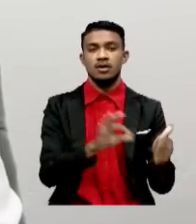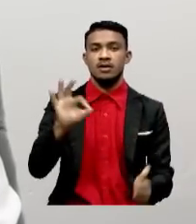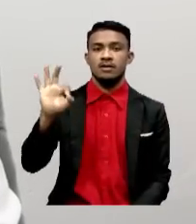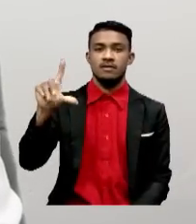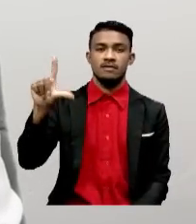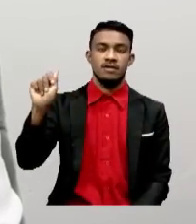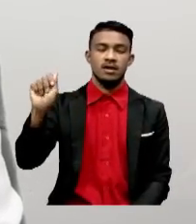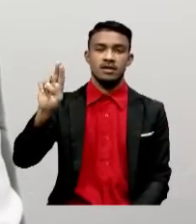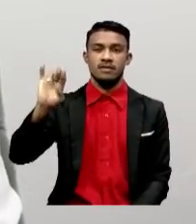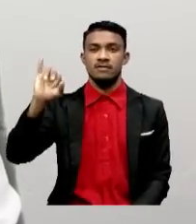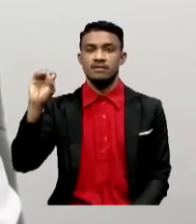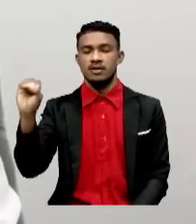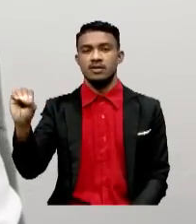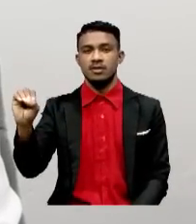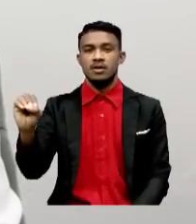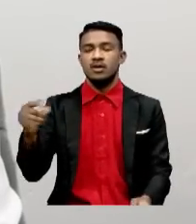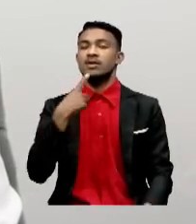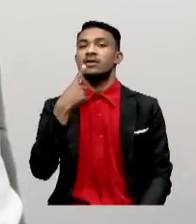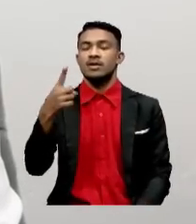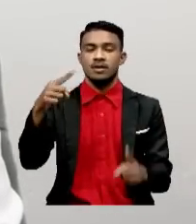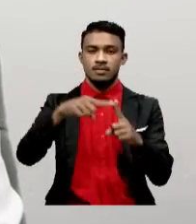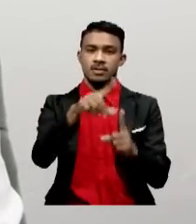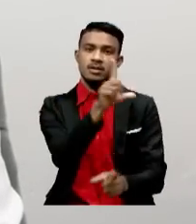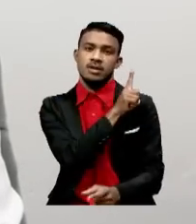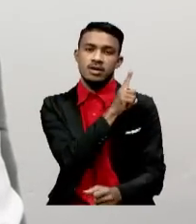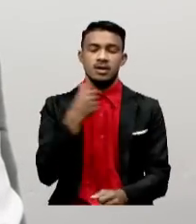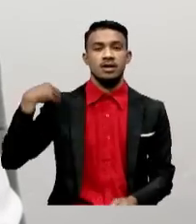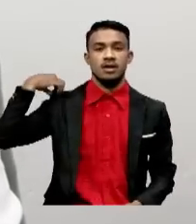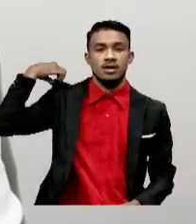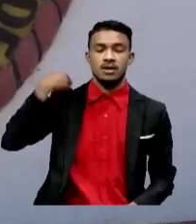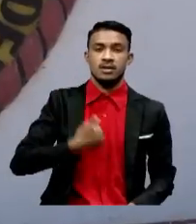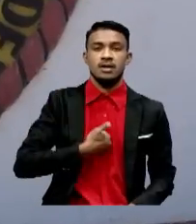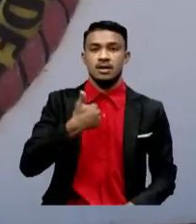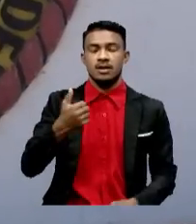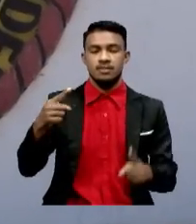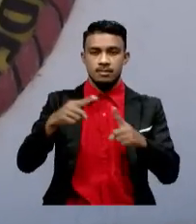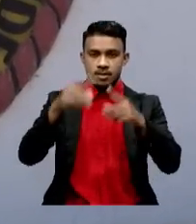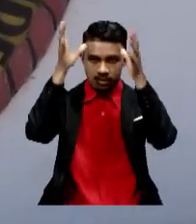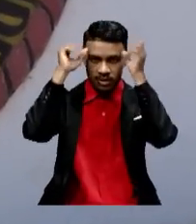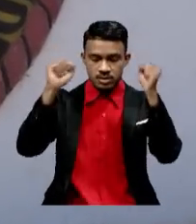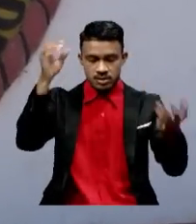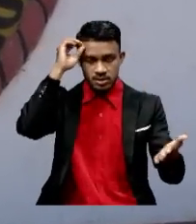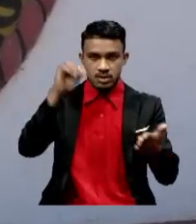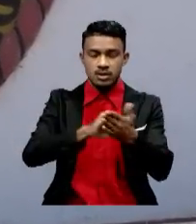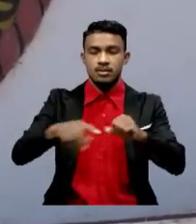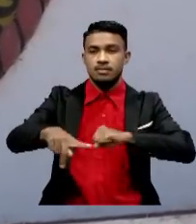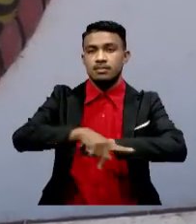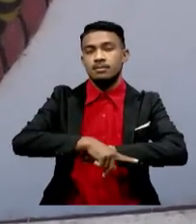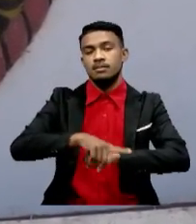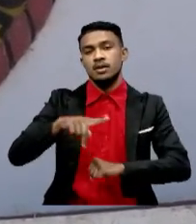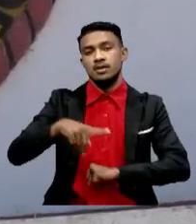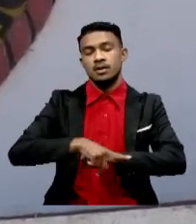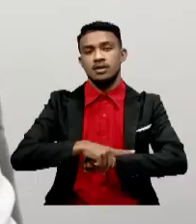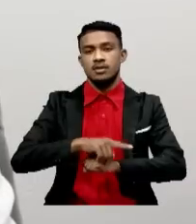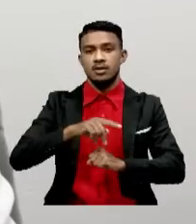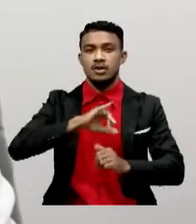Tenente General Reformado Lere Anan Timur atu kandidataan ba presidente no Sekretario Geral Partido. Jornalista ba no